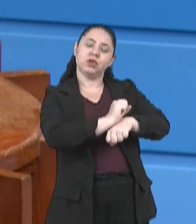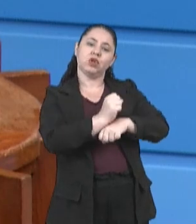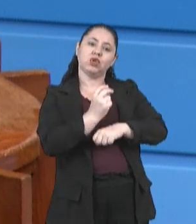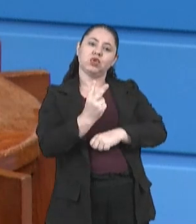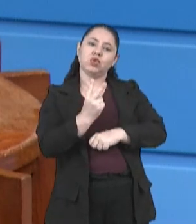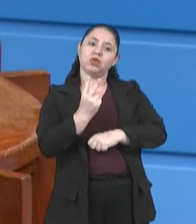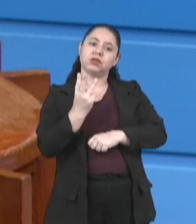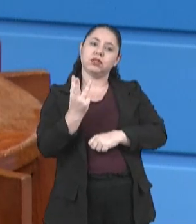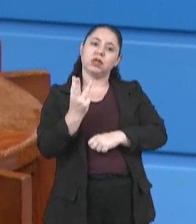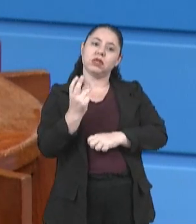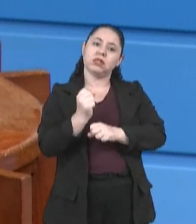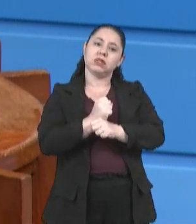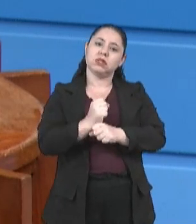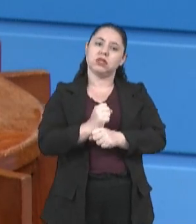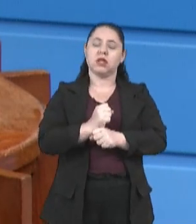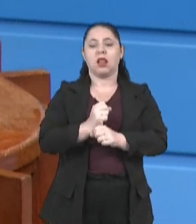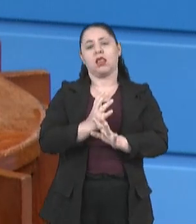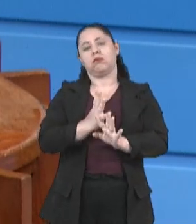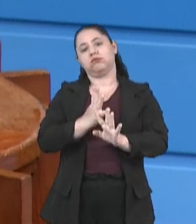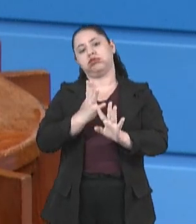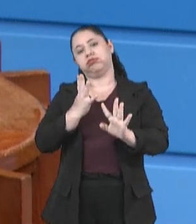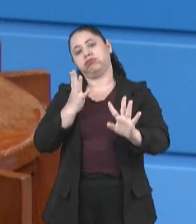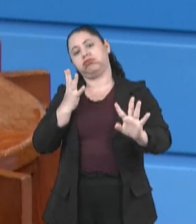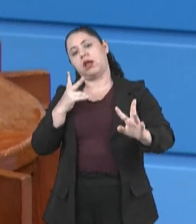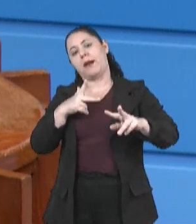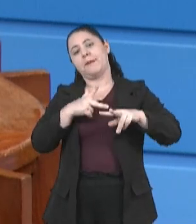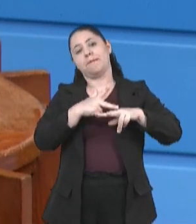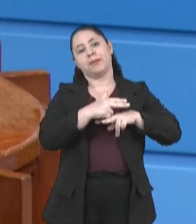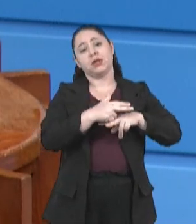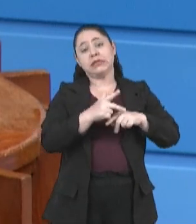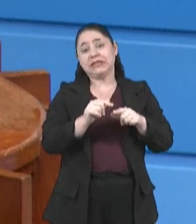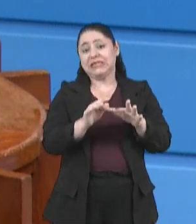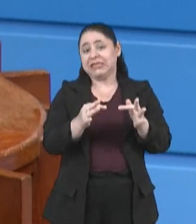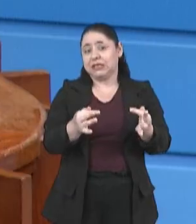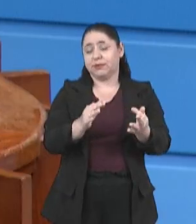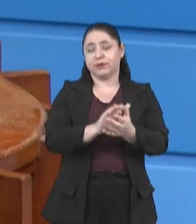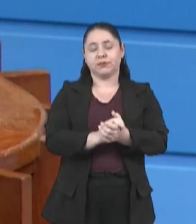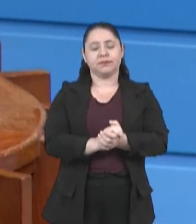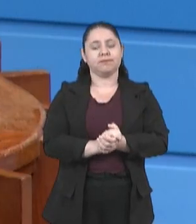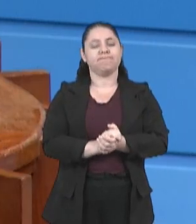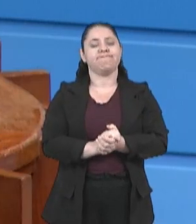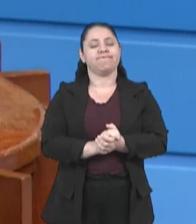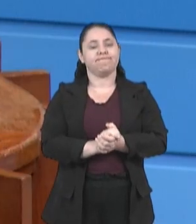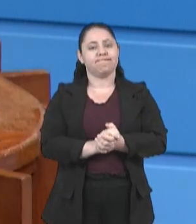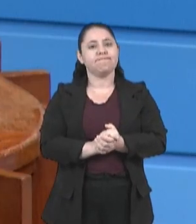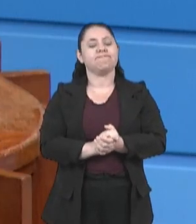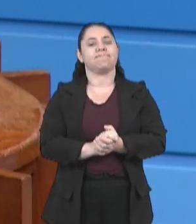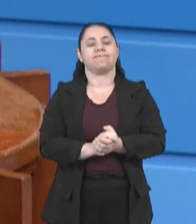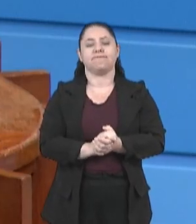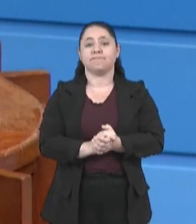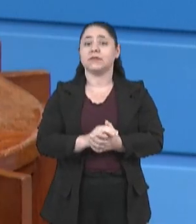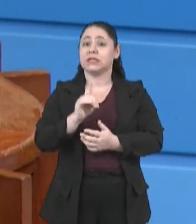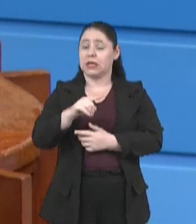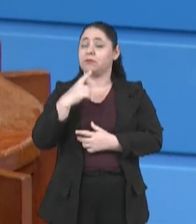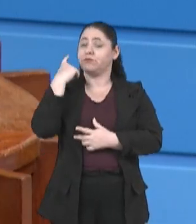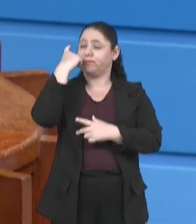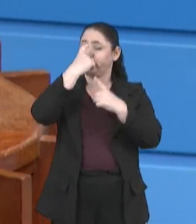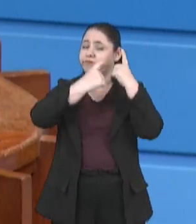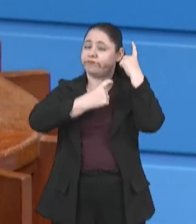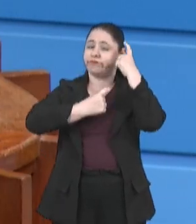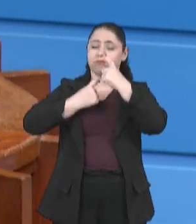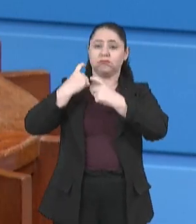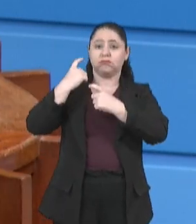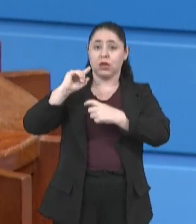2, 3 anos por uma cirurgia eletiva. Então, essa situação nos